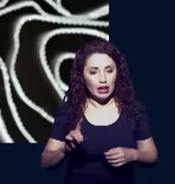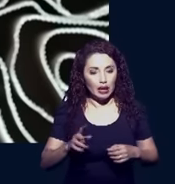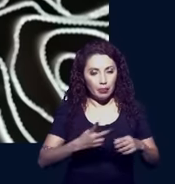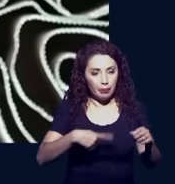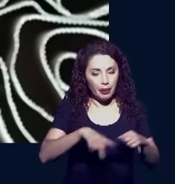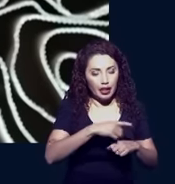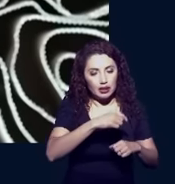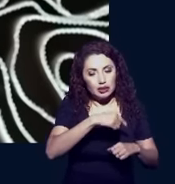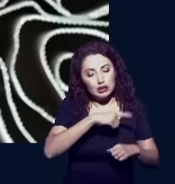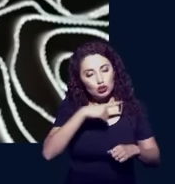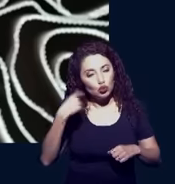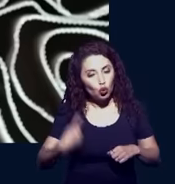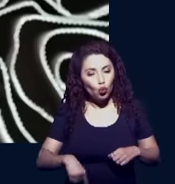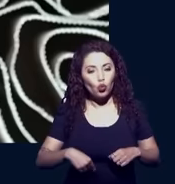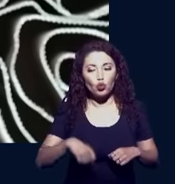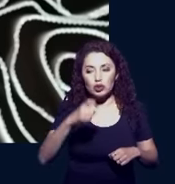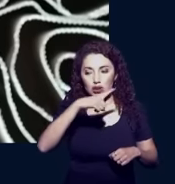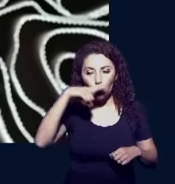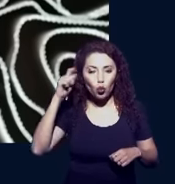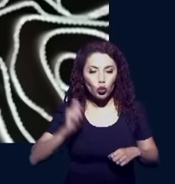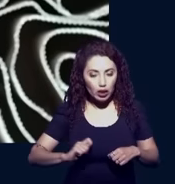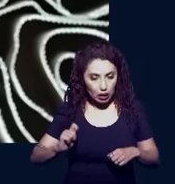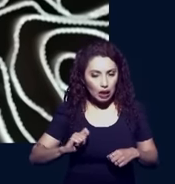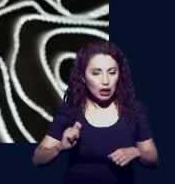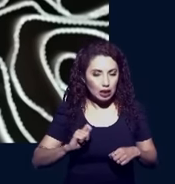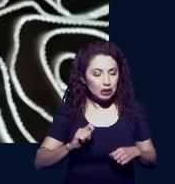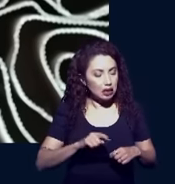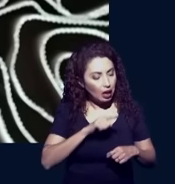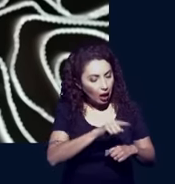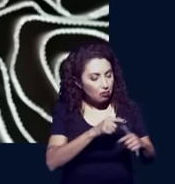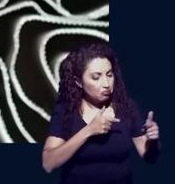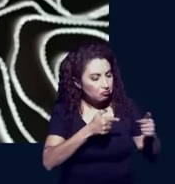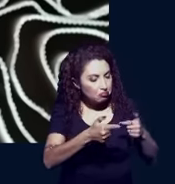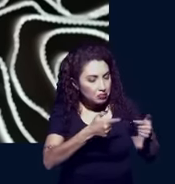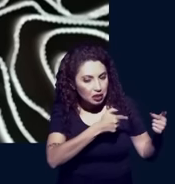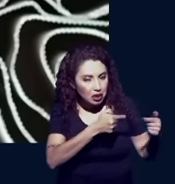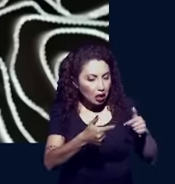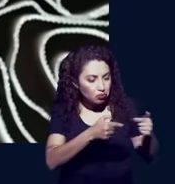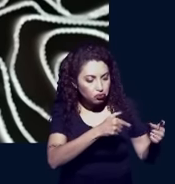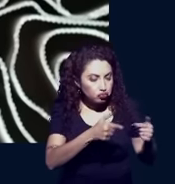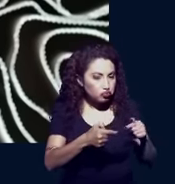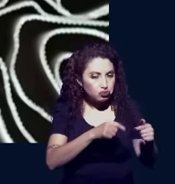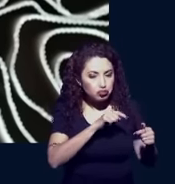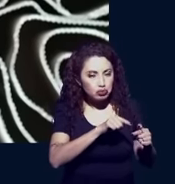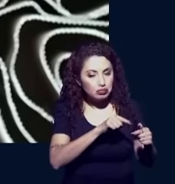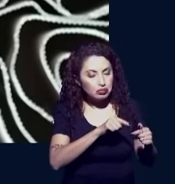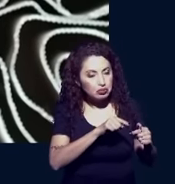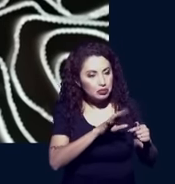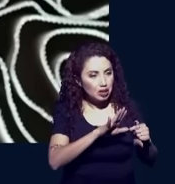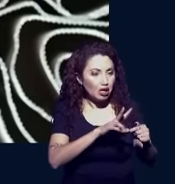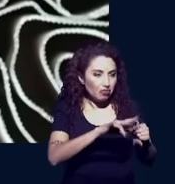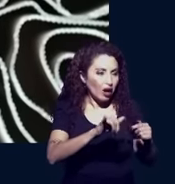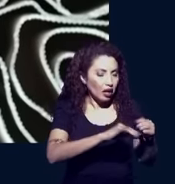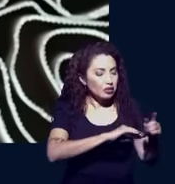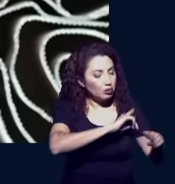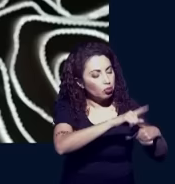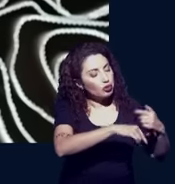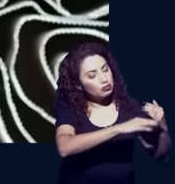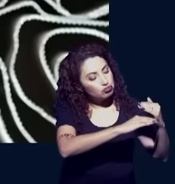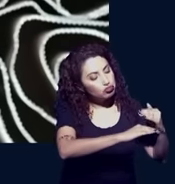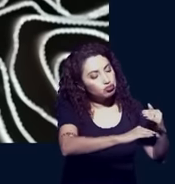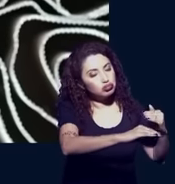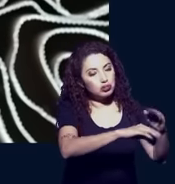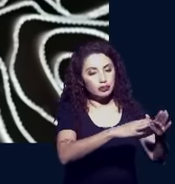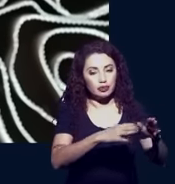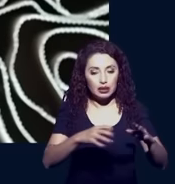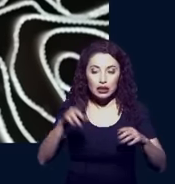Ucrânia parece ser uma uma uma uma situação de instabilidade estável de longo prazo Estados Unidos